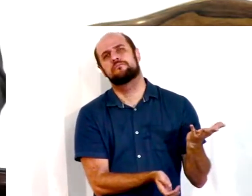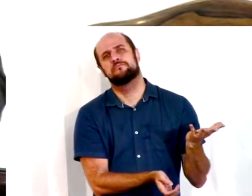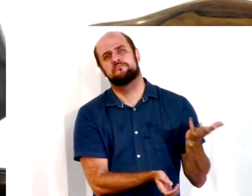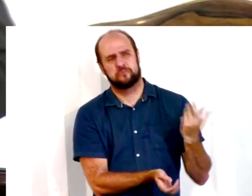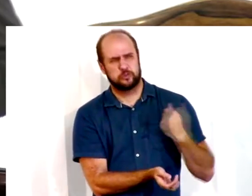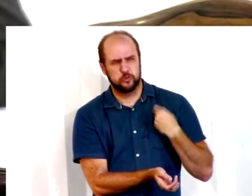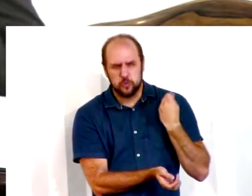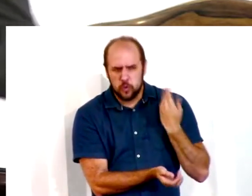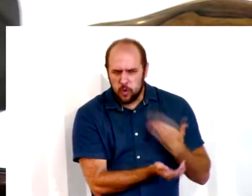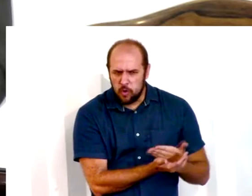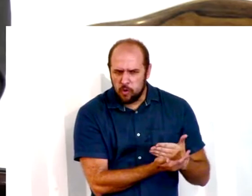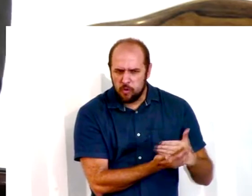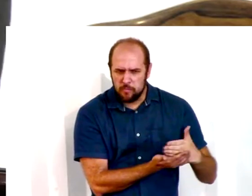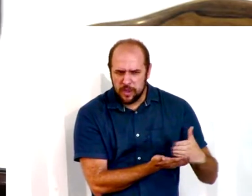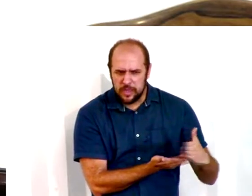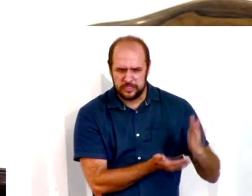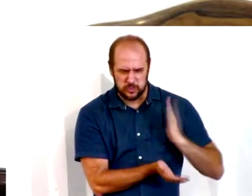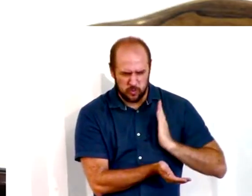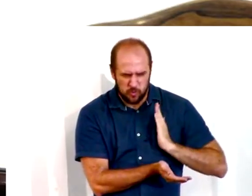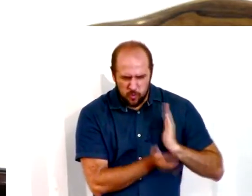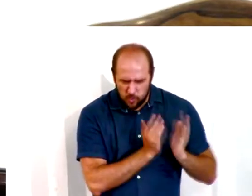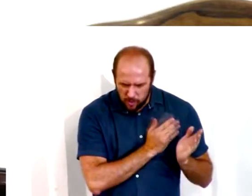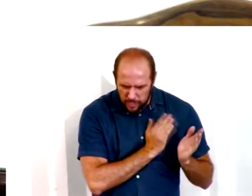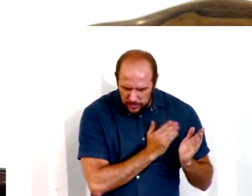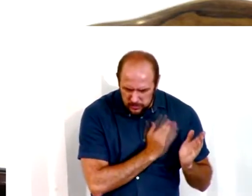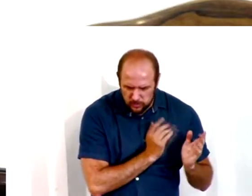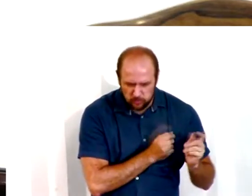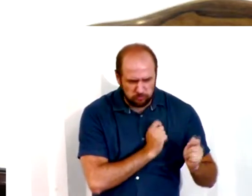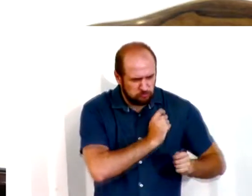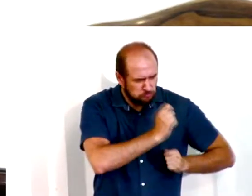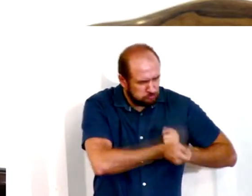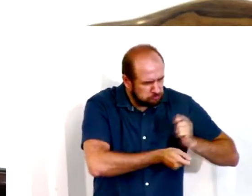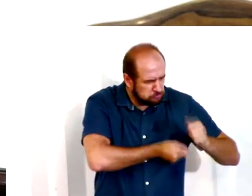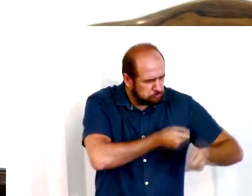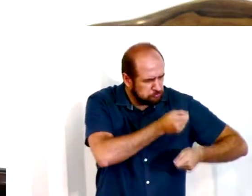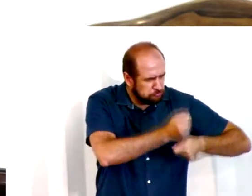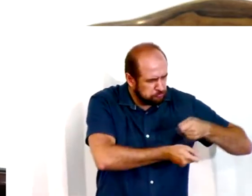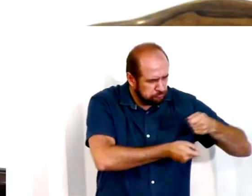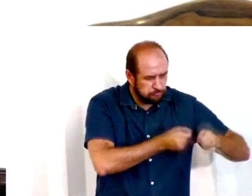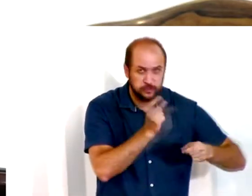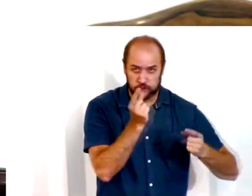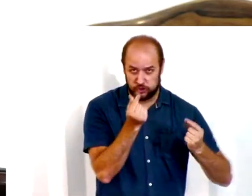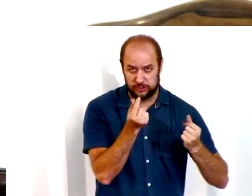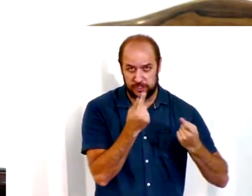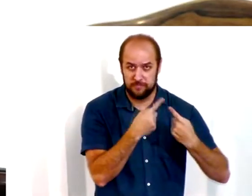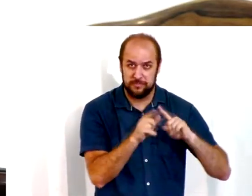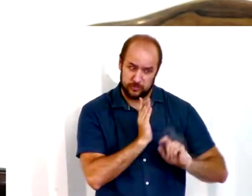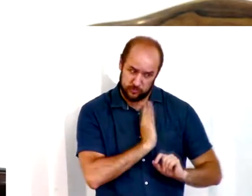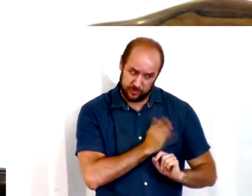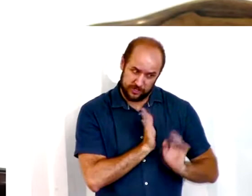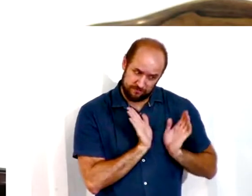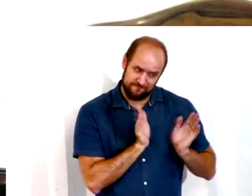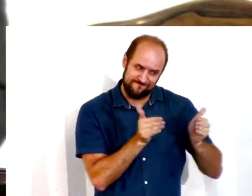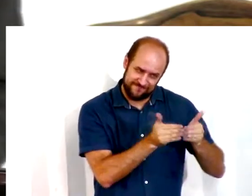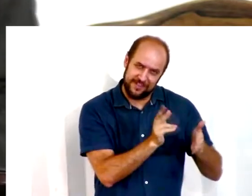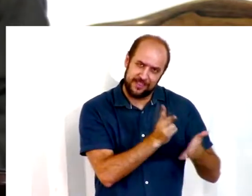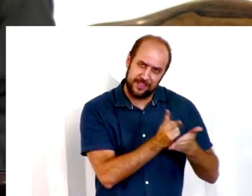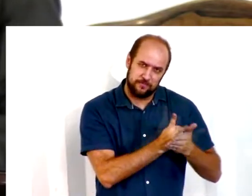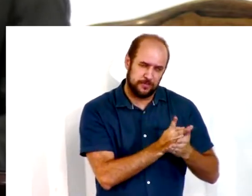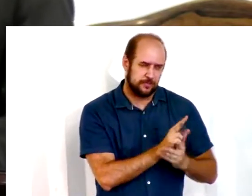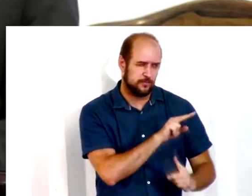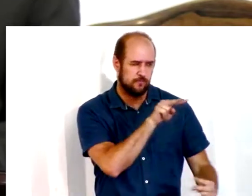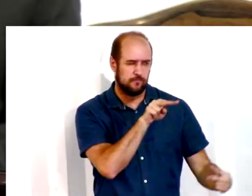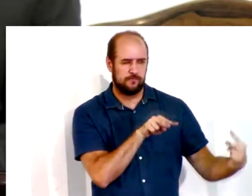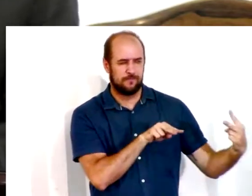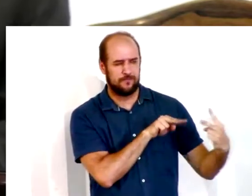você começa a dedicar o seu coração para isso, não só o dinheiro, mas o coração também. Você começa a namorar o